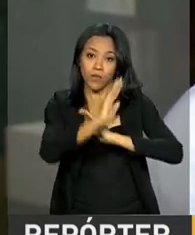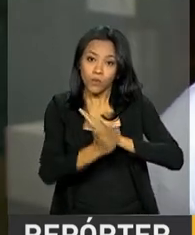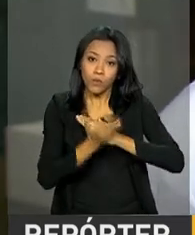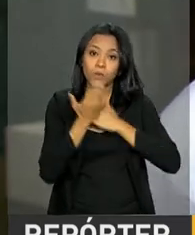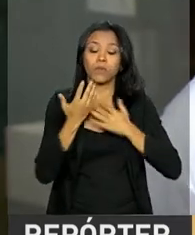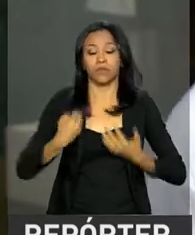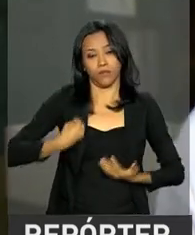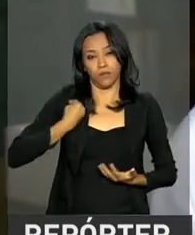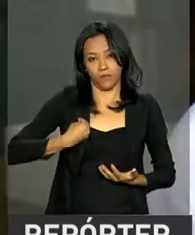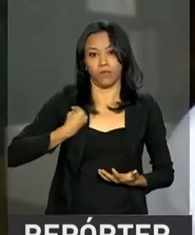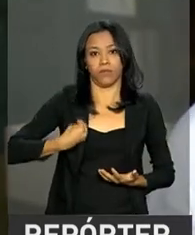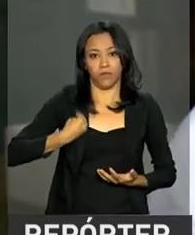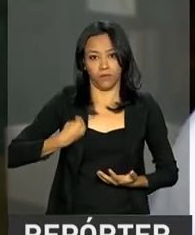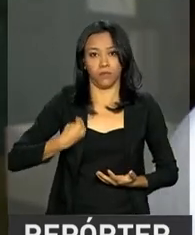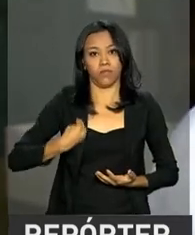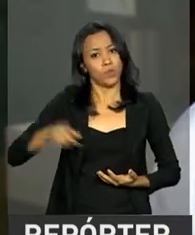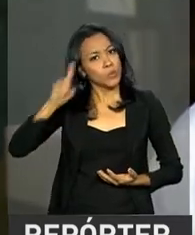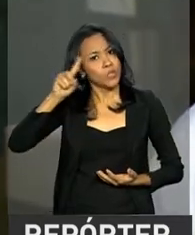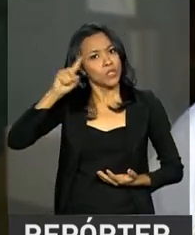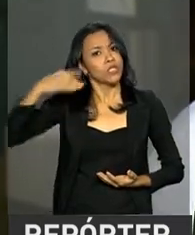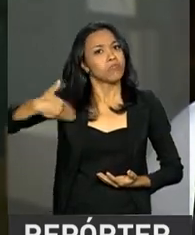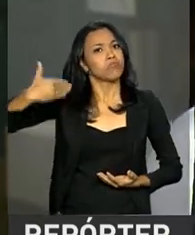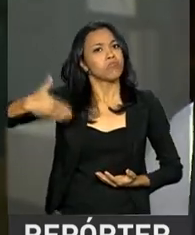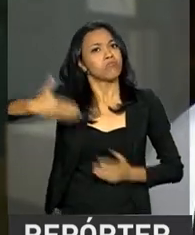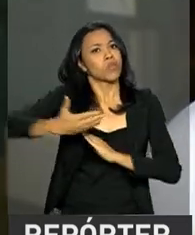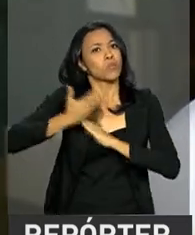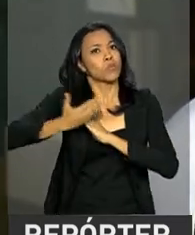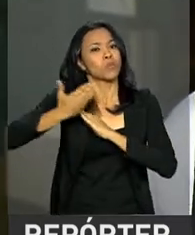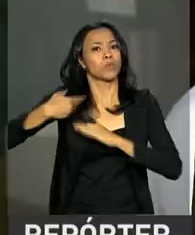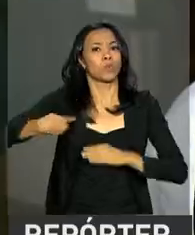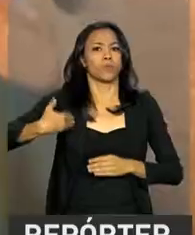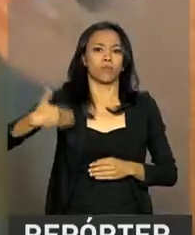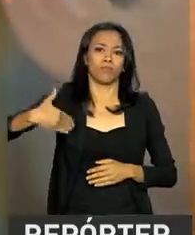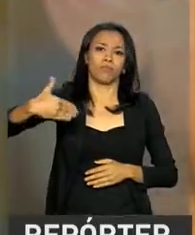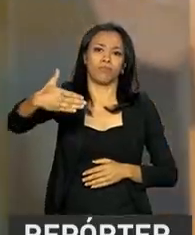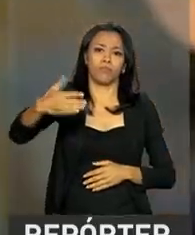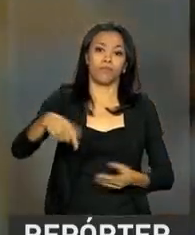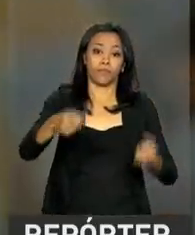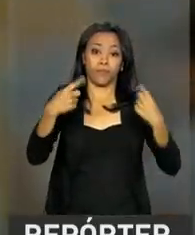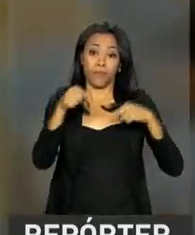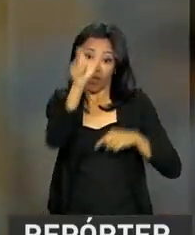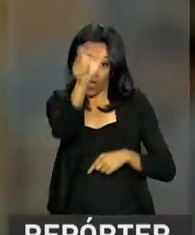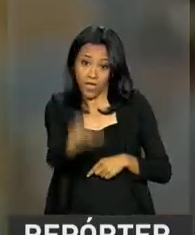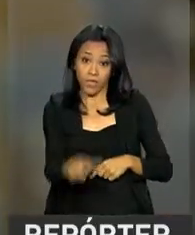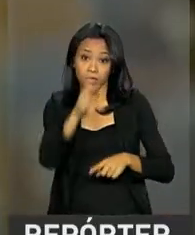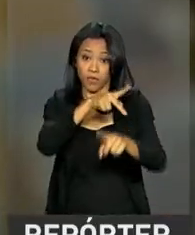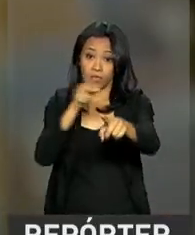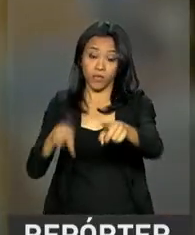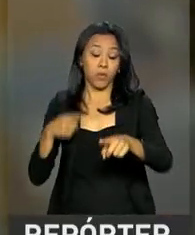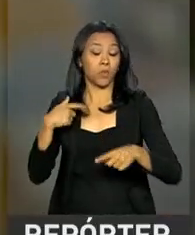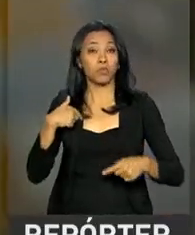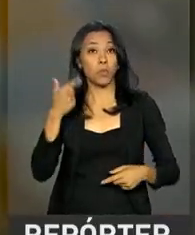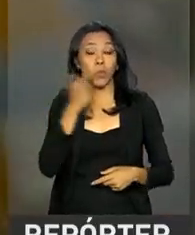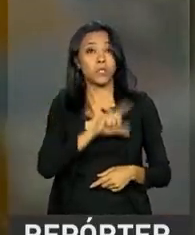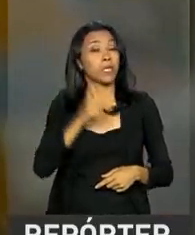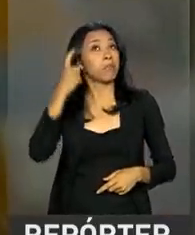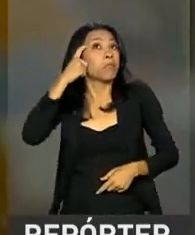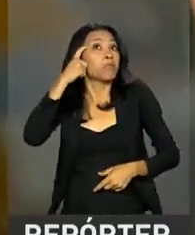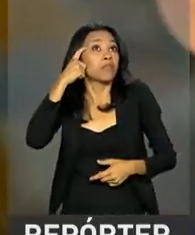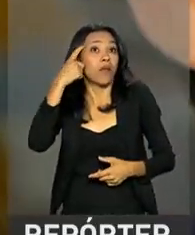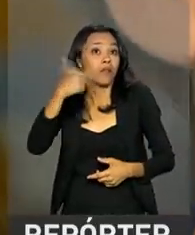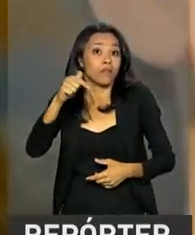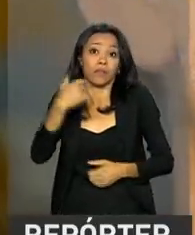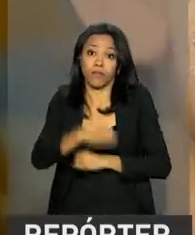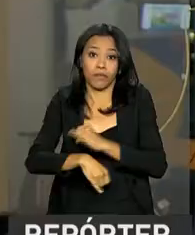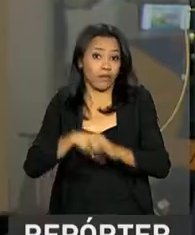facilita o nosso dia a dia, o nosso cotidiano. Este professor não consegue imaginar a vida moderna